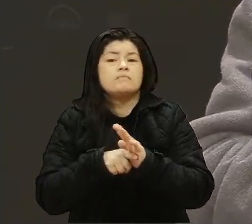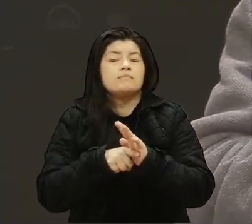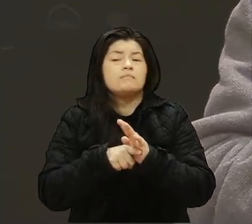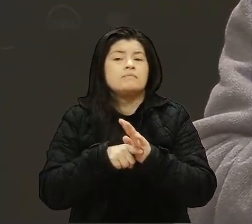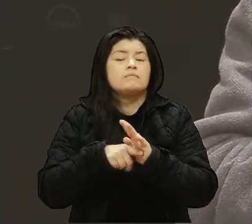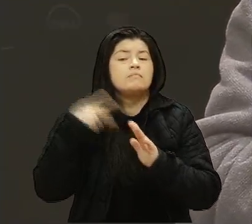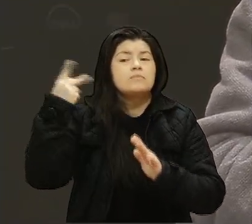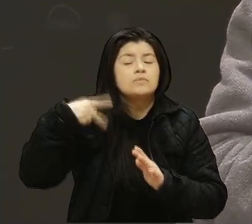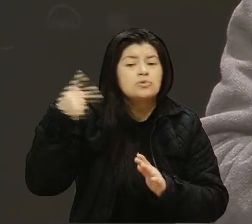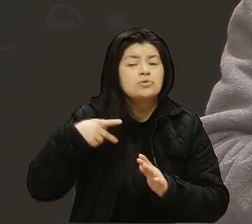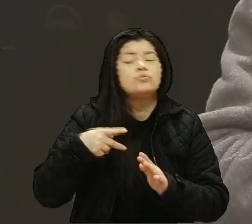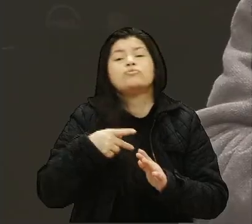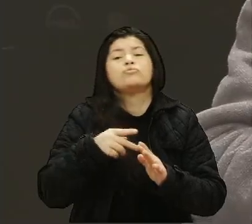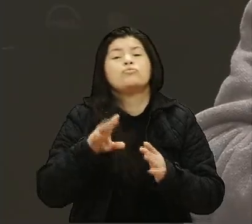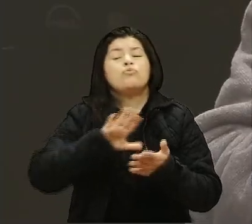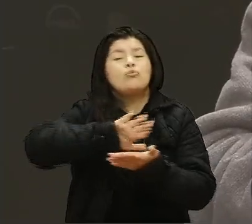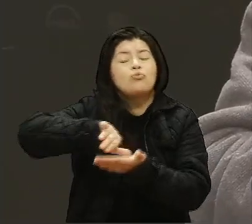comum.